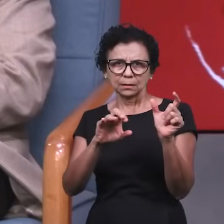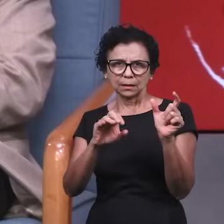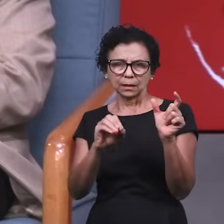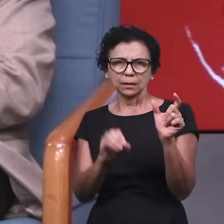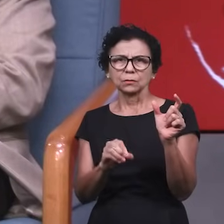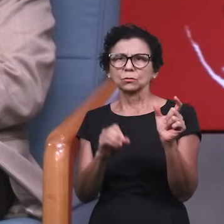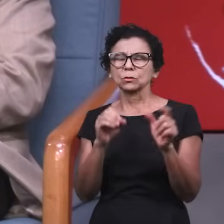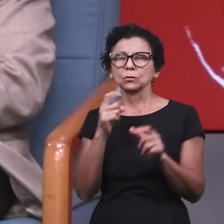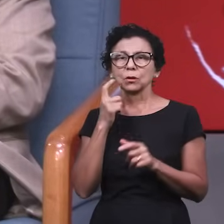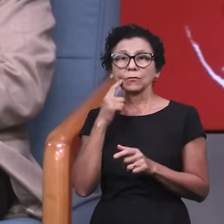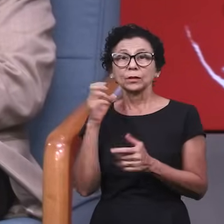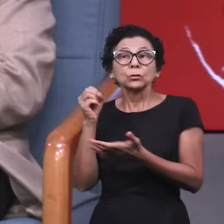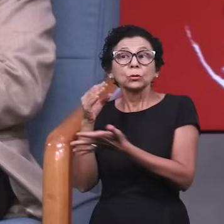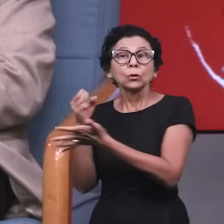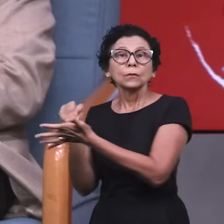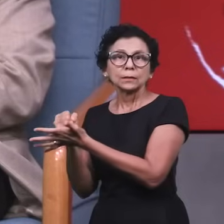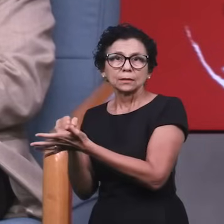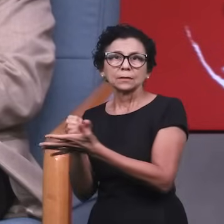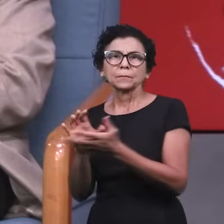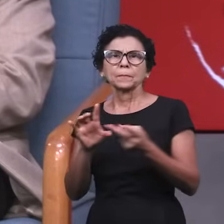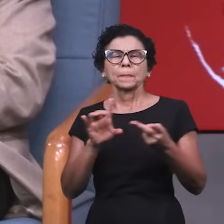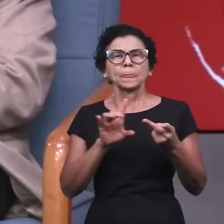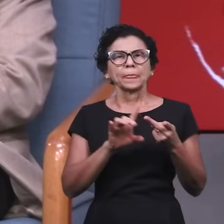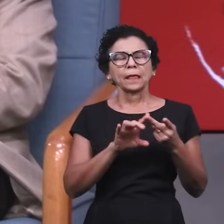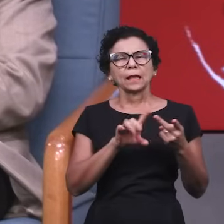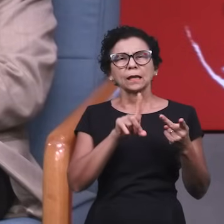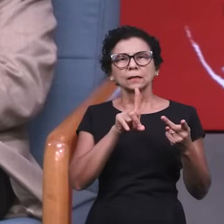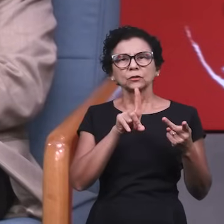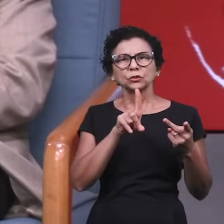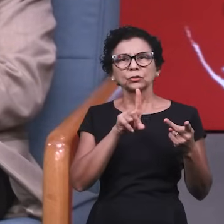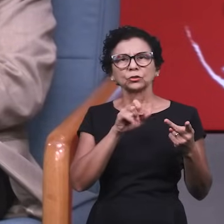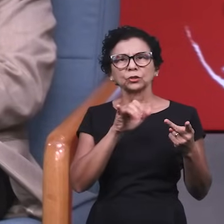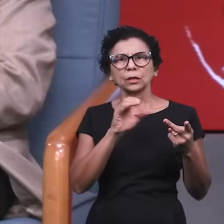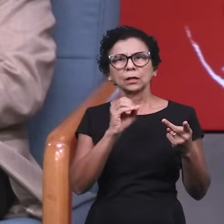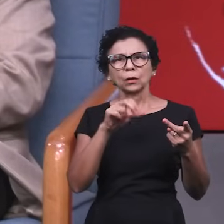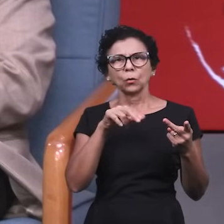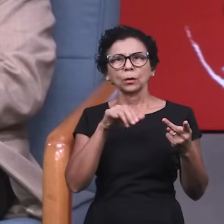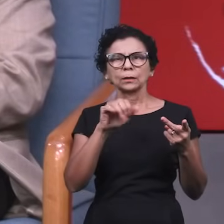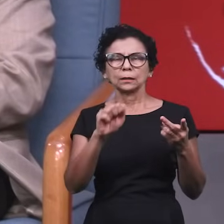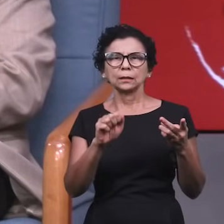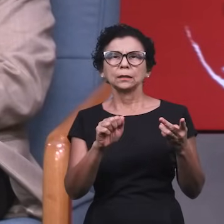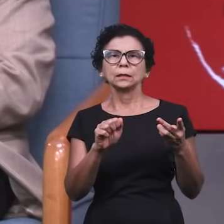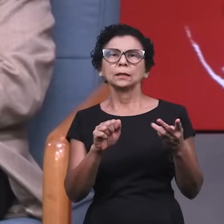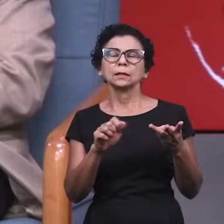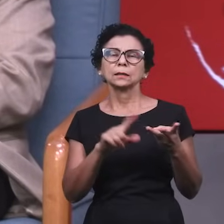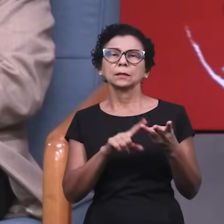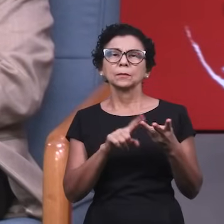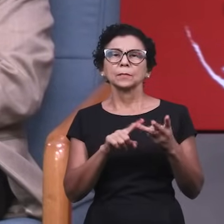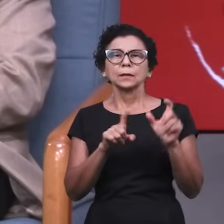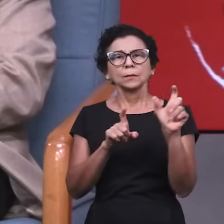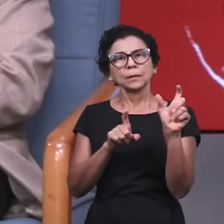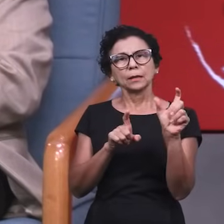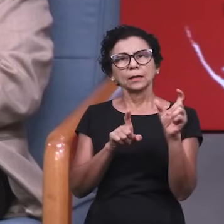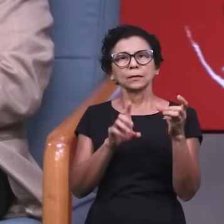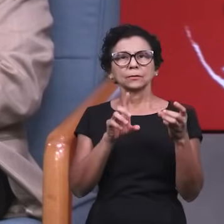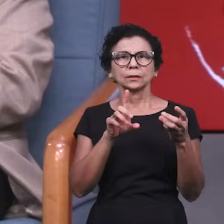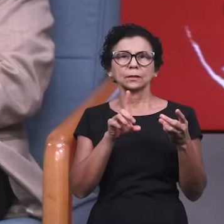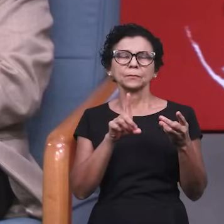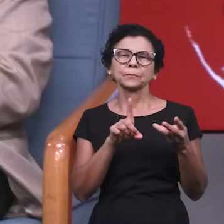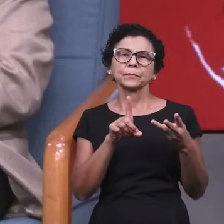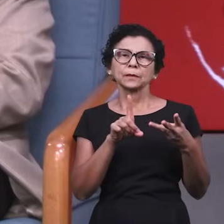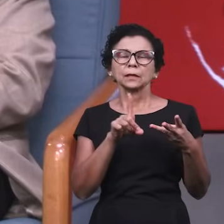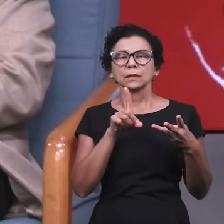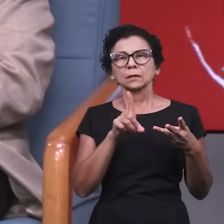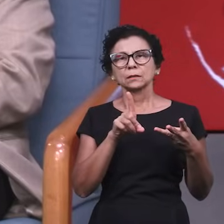no Novo Testamento, a palavra diaconia, não é? A palavra diácono, que não tem nada a ver com diaconia, vamos